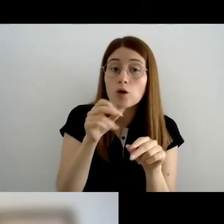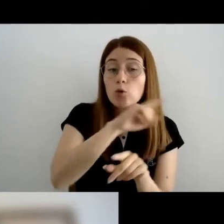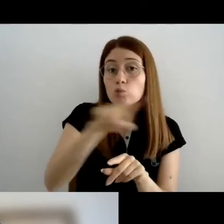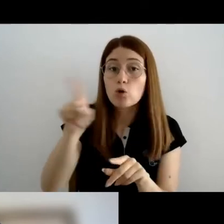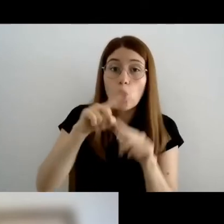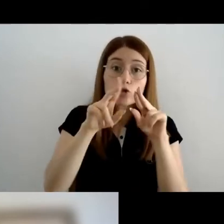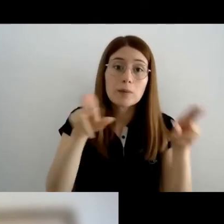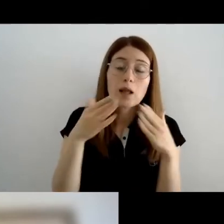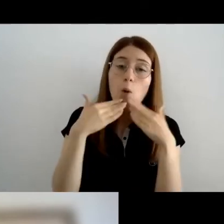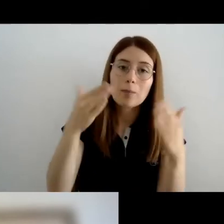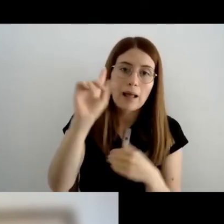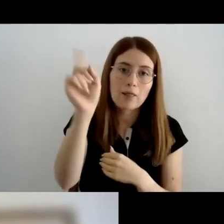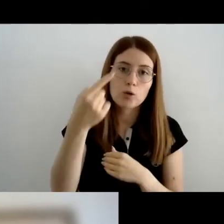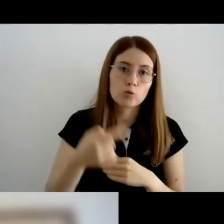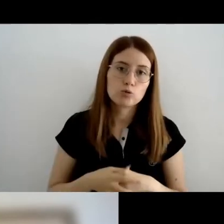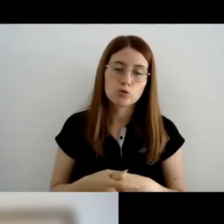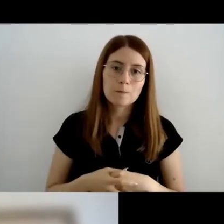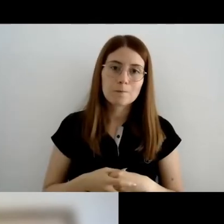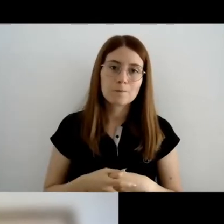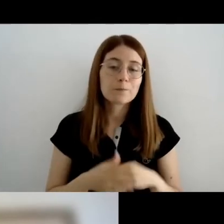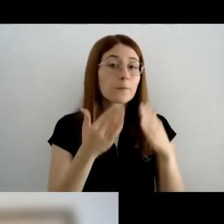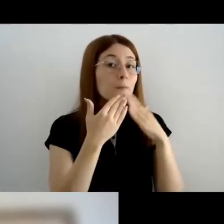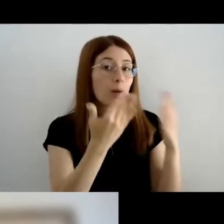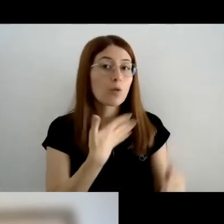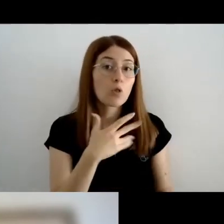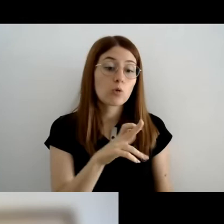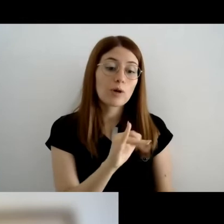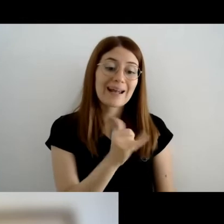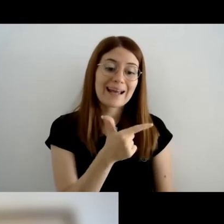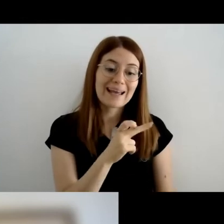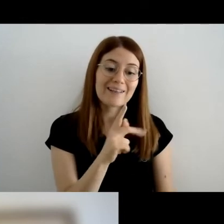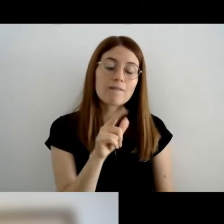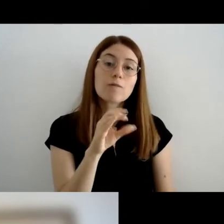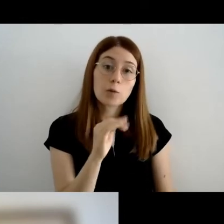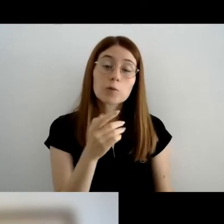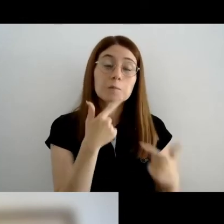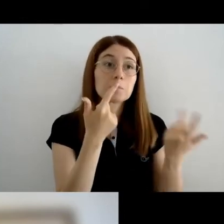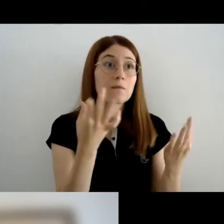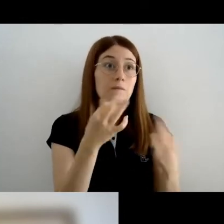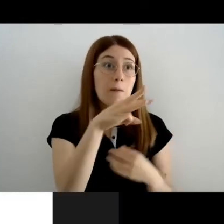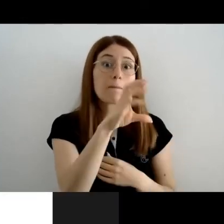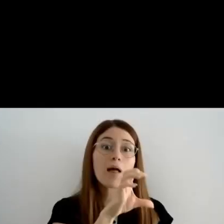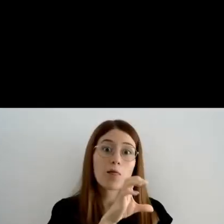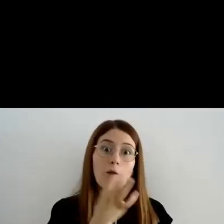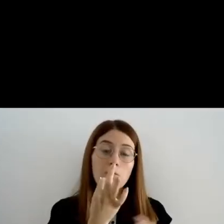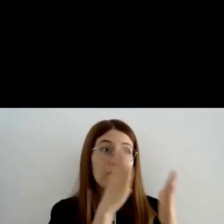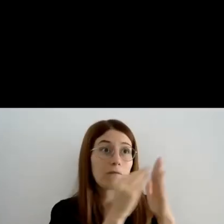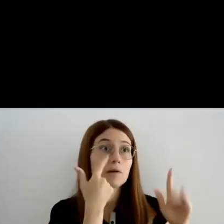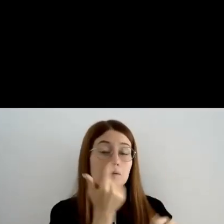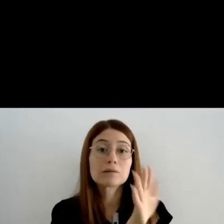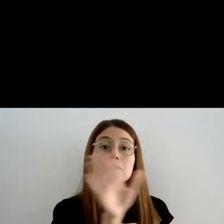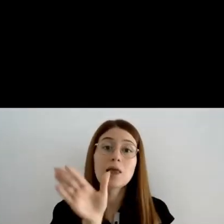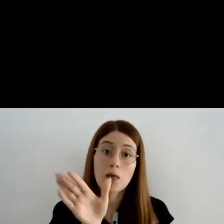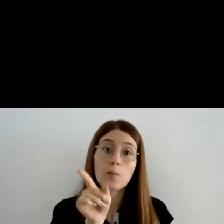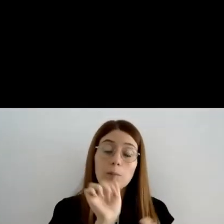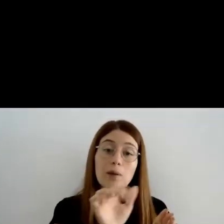Obrigada a todos. Obrigado, doutora Rita Veloso, e quem diria que o McDonald's poderia servir de exemplo, poderia ser um exemplo até